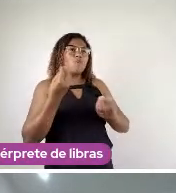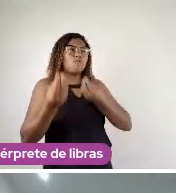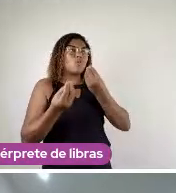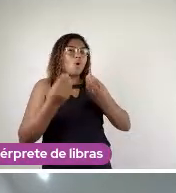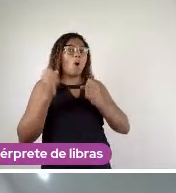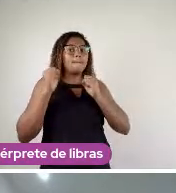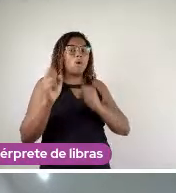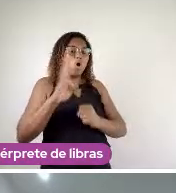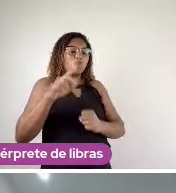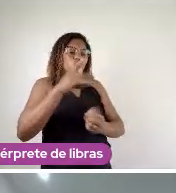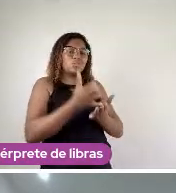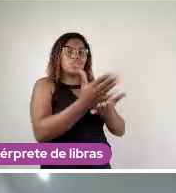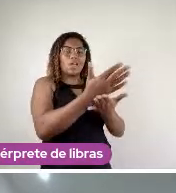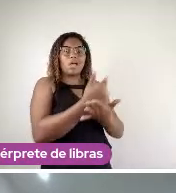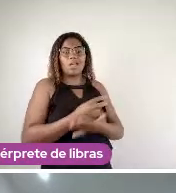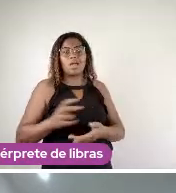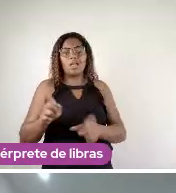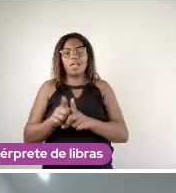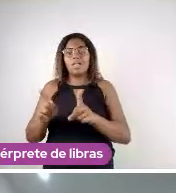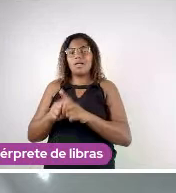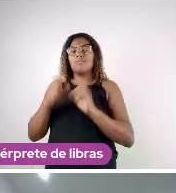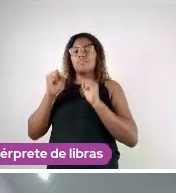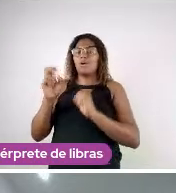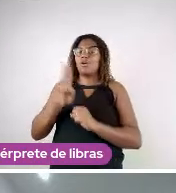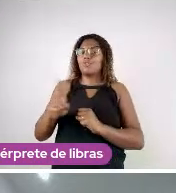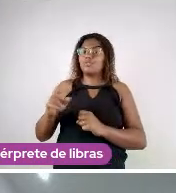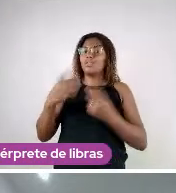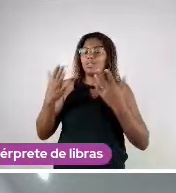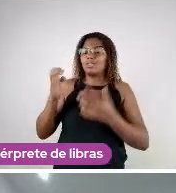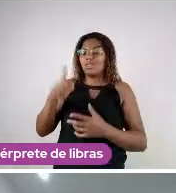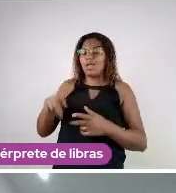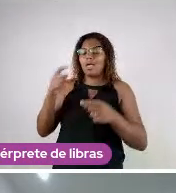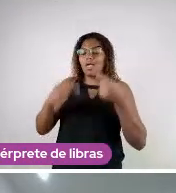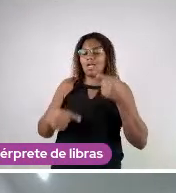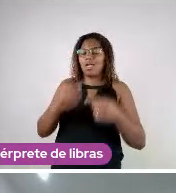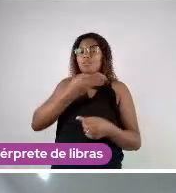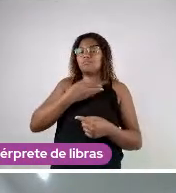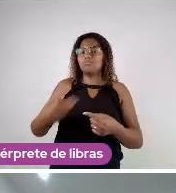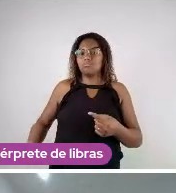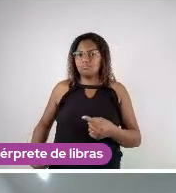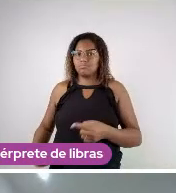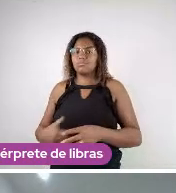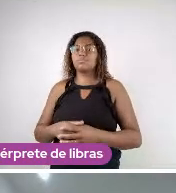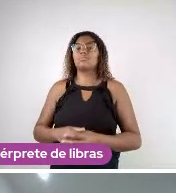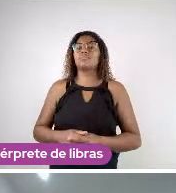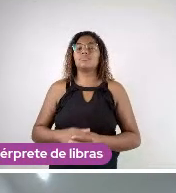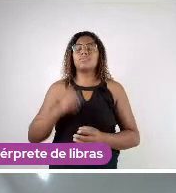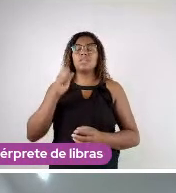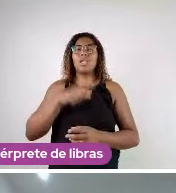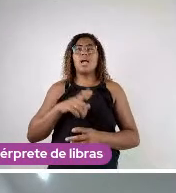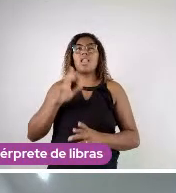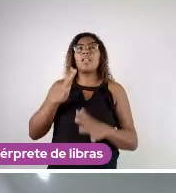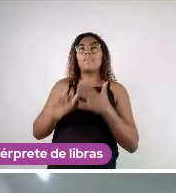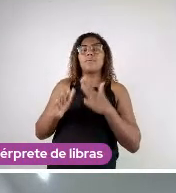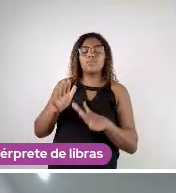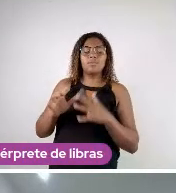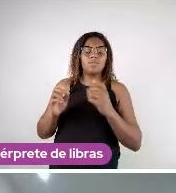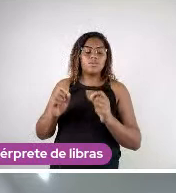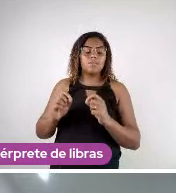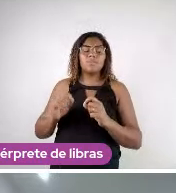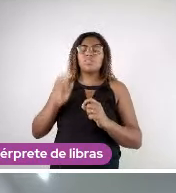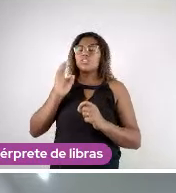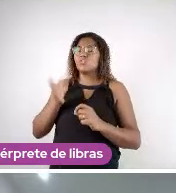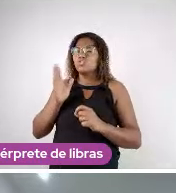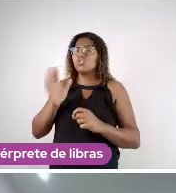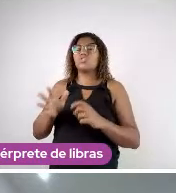dados também. Então, essa é uma política pública que já foi, né, ela está na sua fase agora, já passou pela